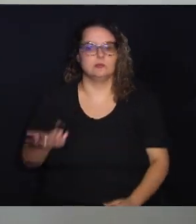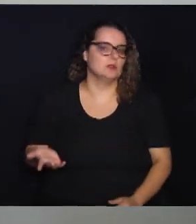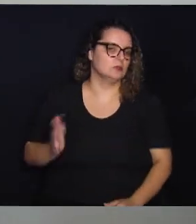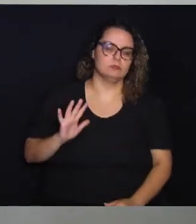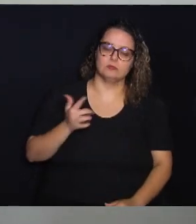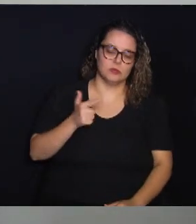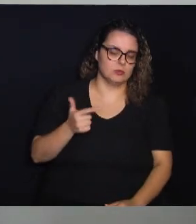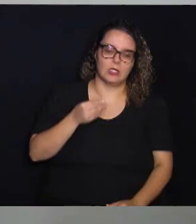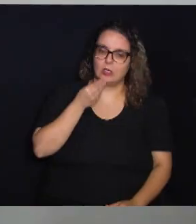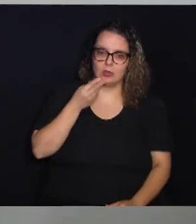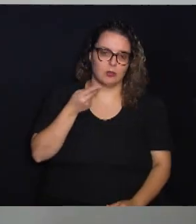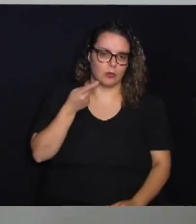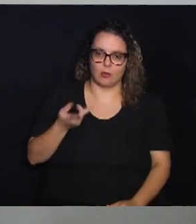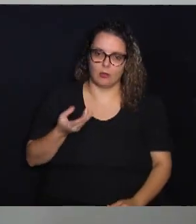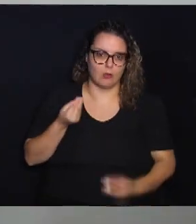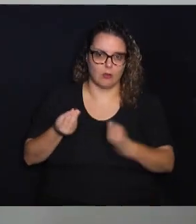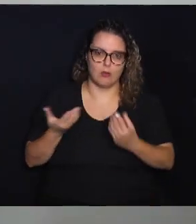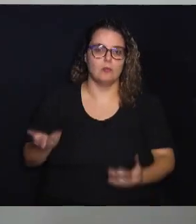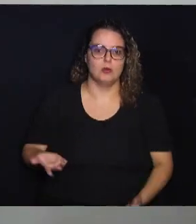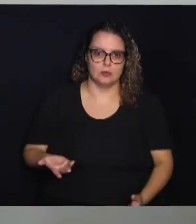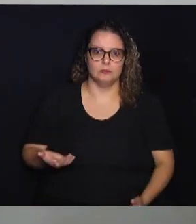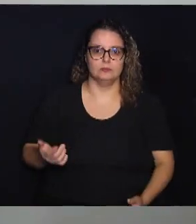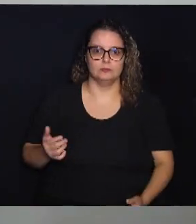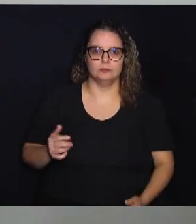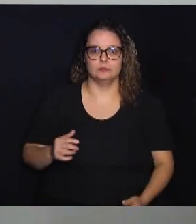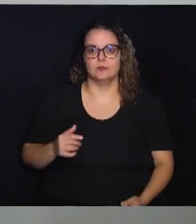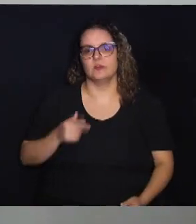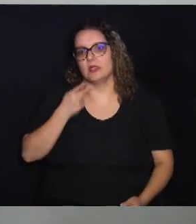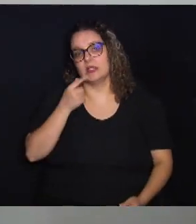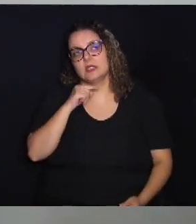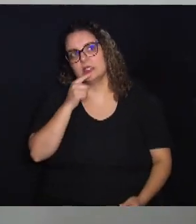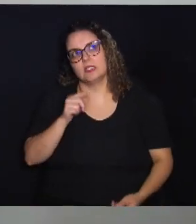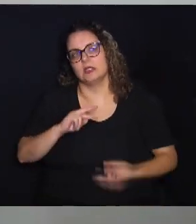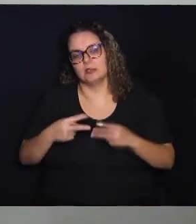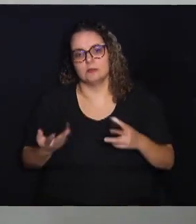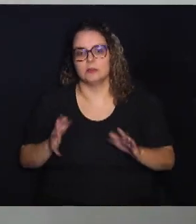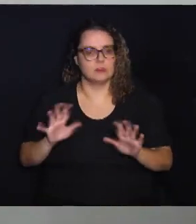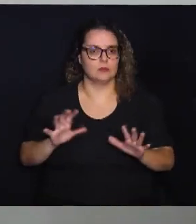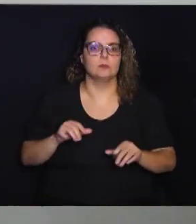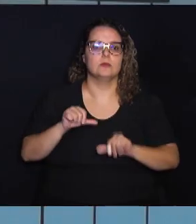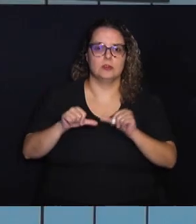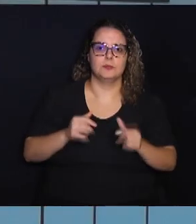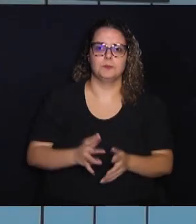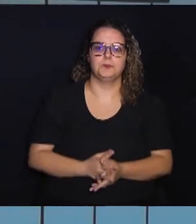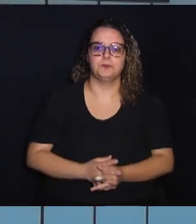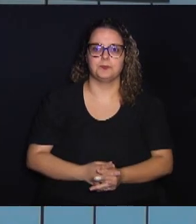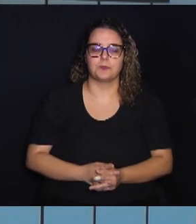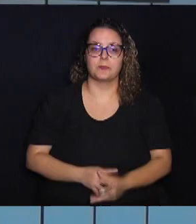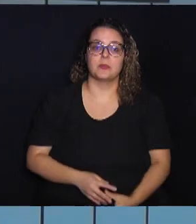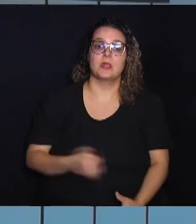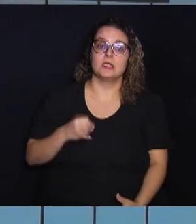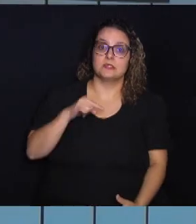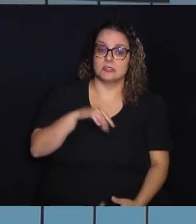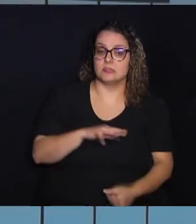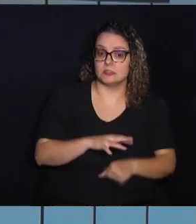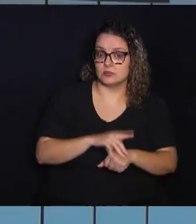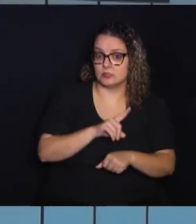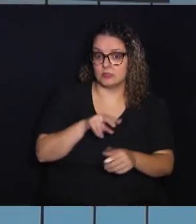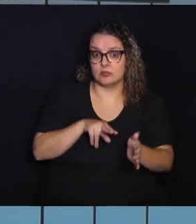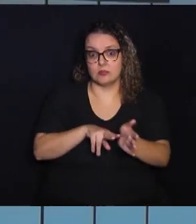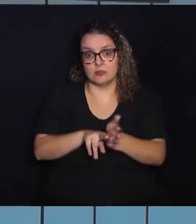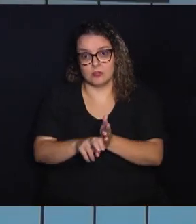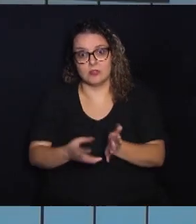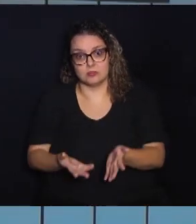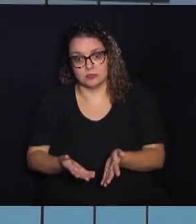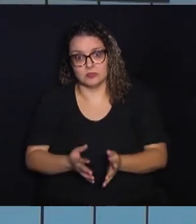eu não tenho nenhuma variante, nenhuma mutação nesse gene HBB. Doutora, se essa doença ela não for